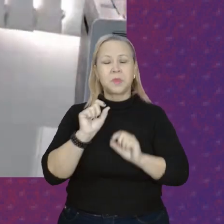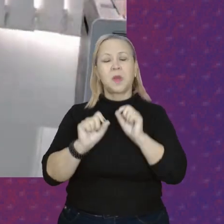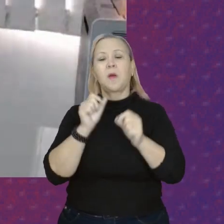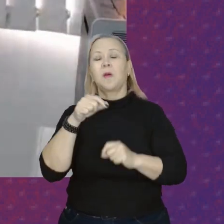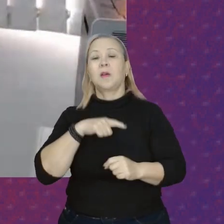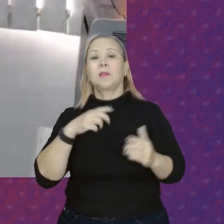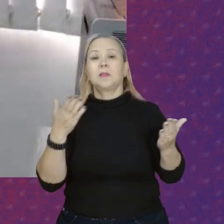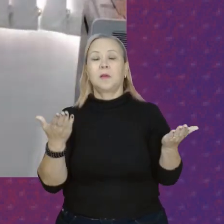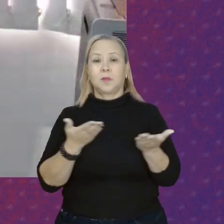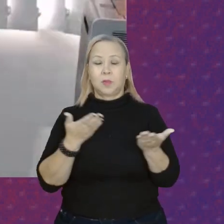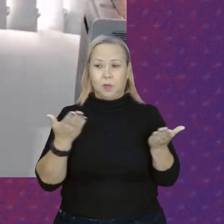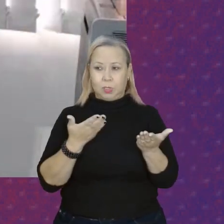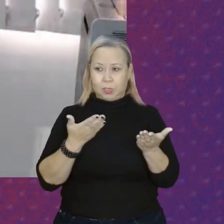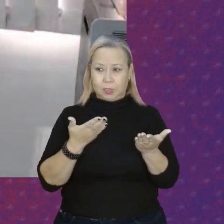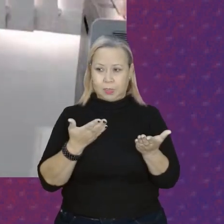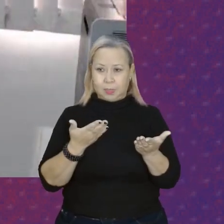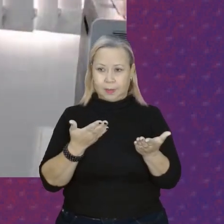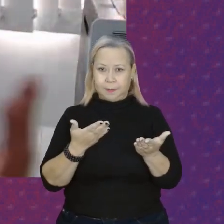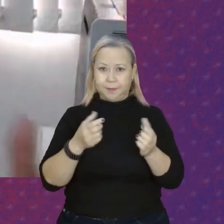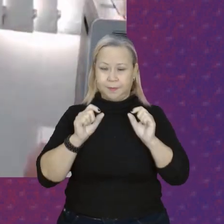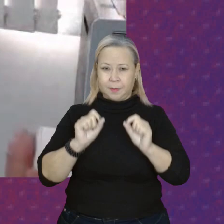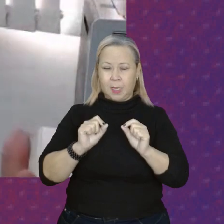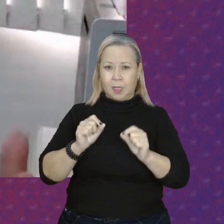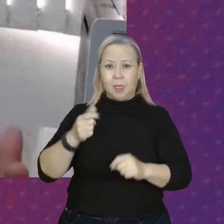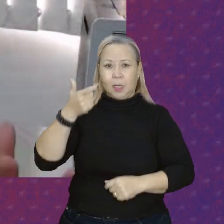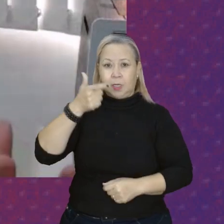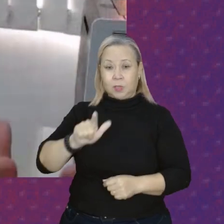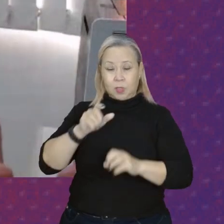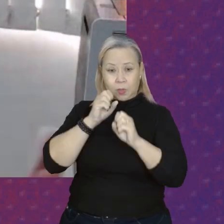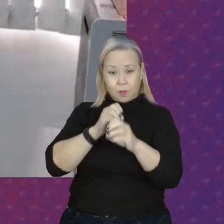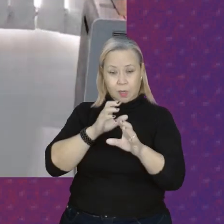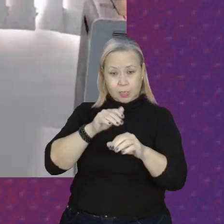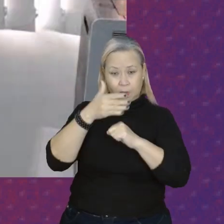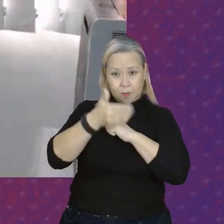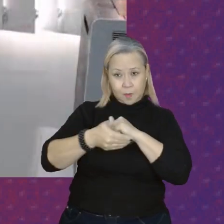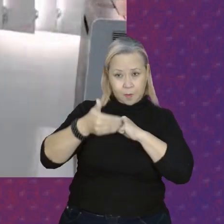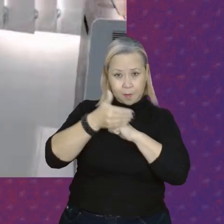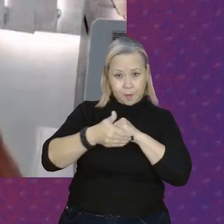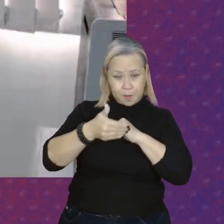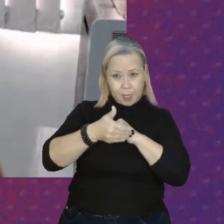é de uma educação básica